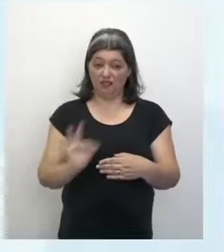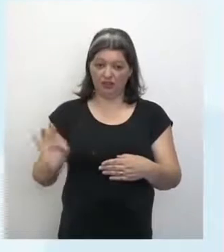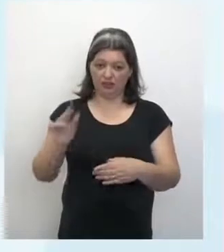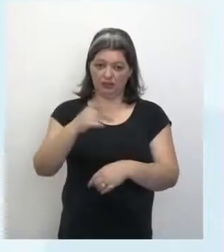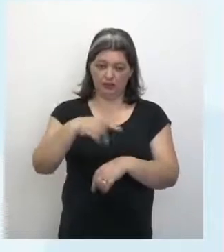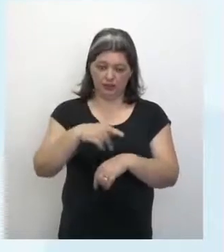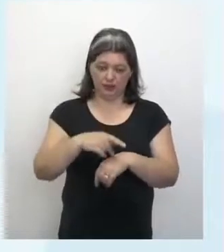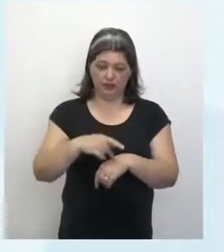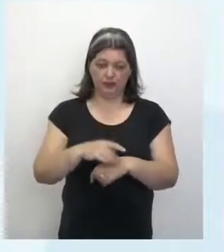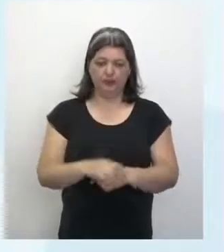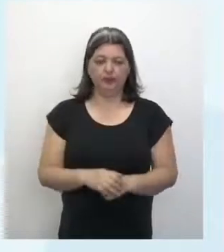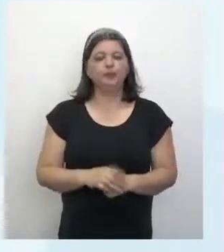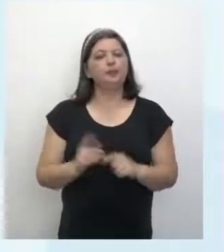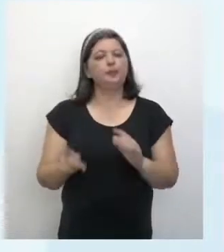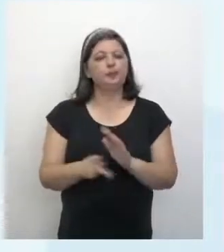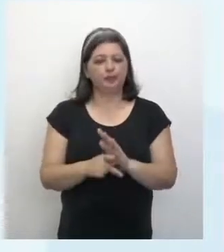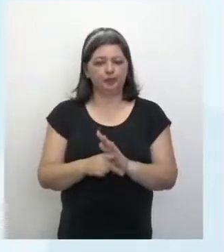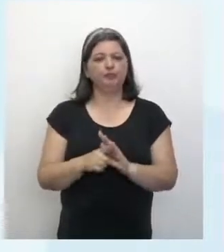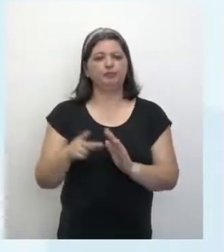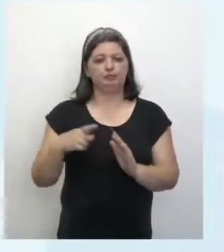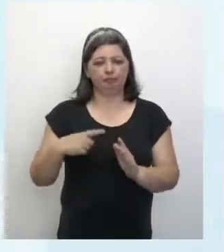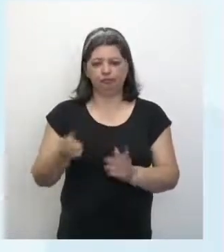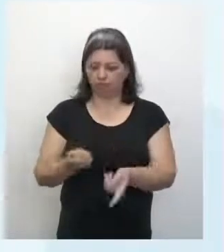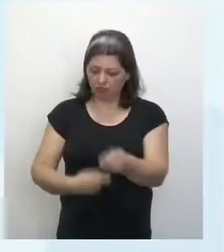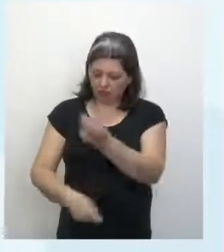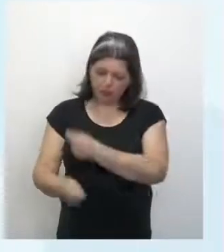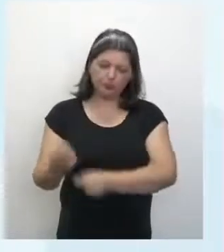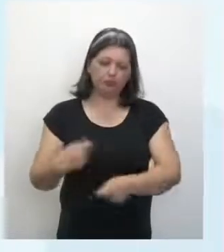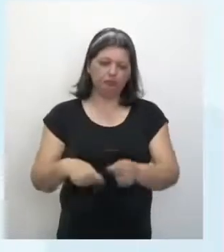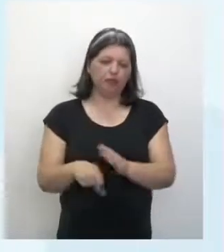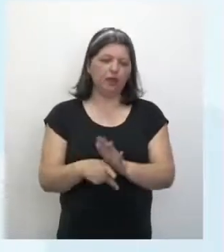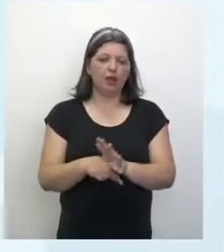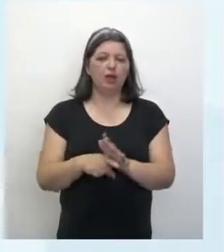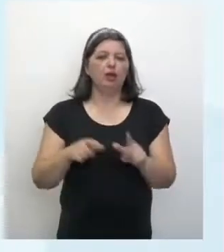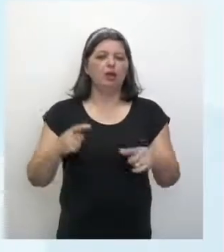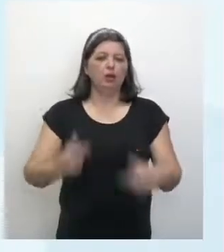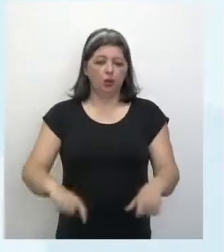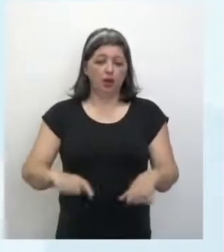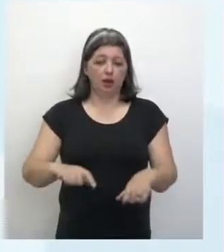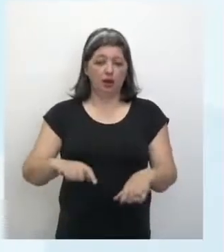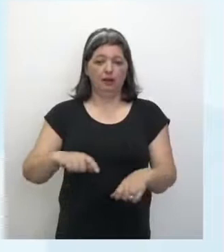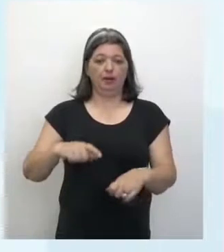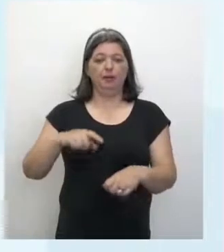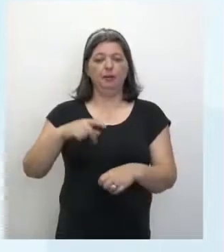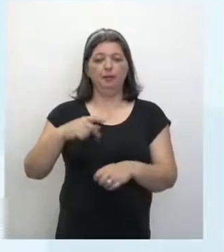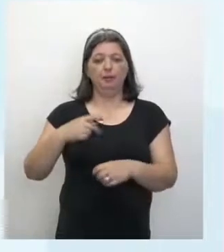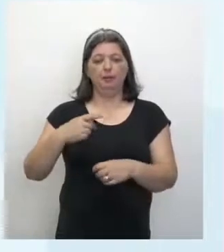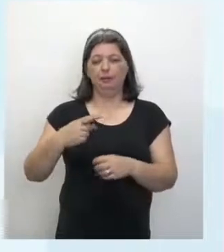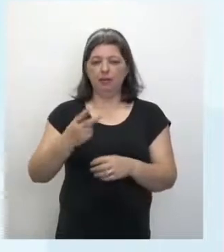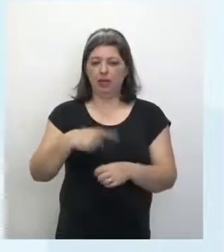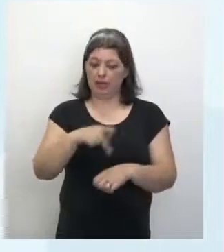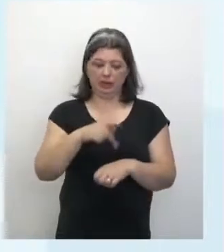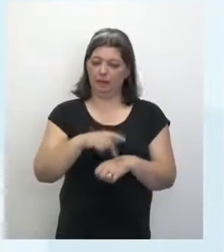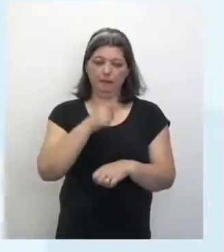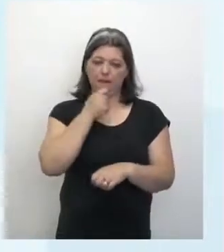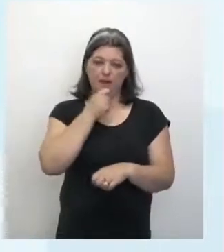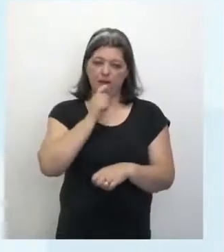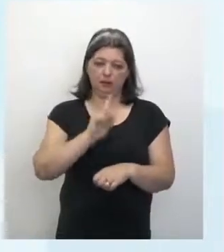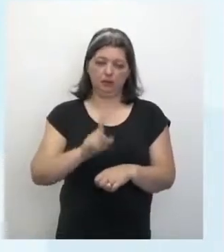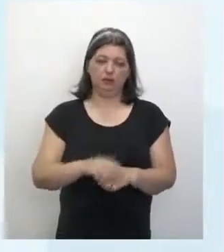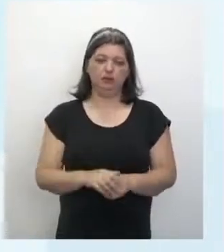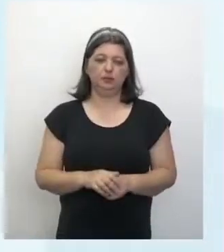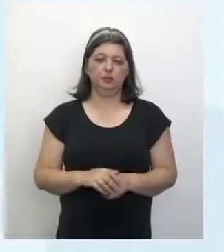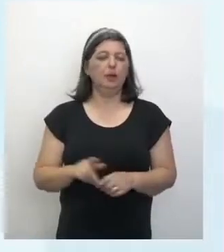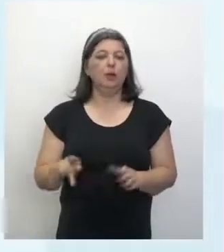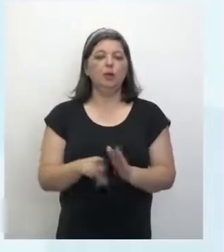um país que tem capital, né? A capital lá é Vitória, né? A denominação de País Basco, mas não é país, tá? Ela é uma